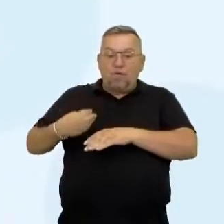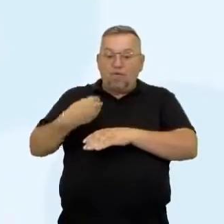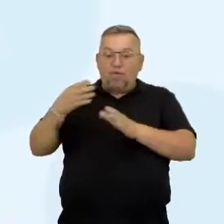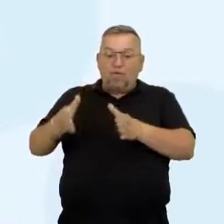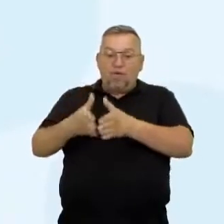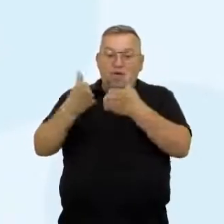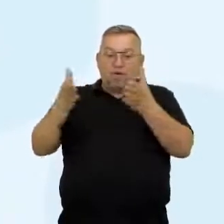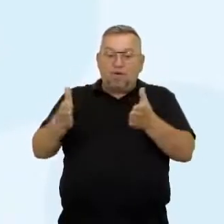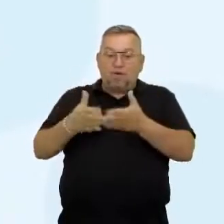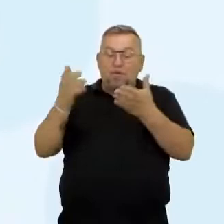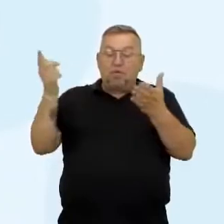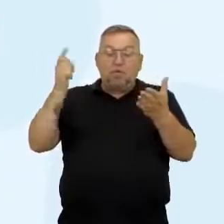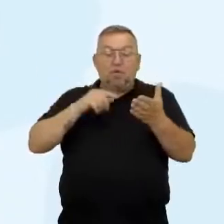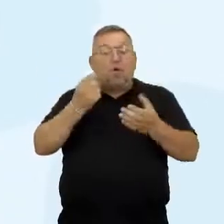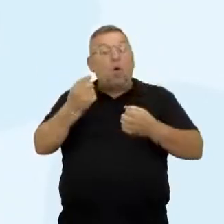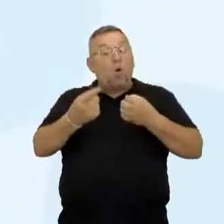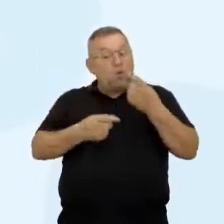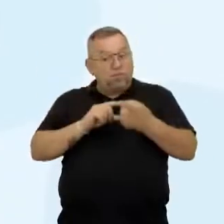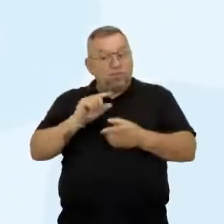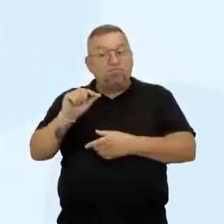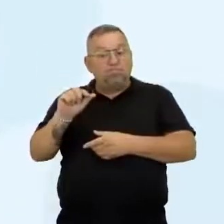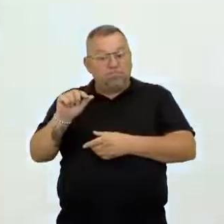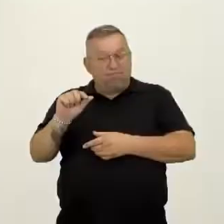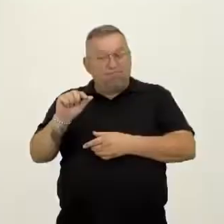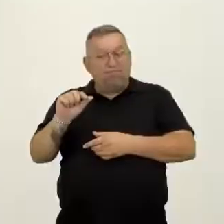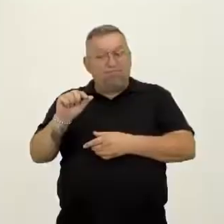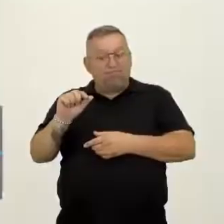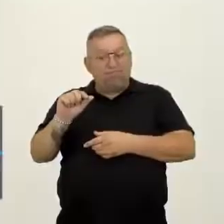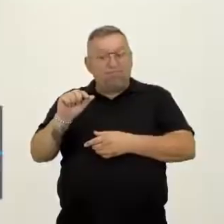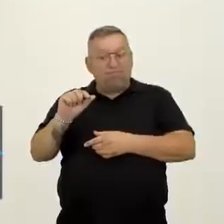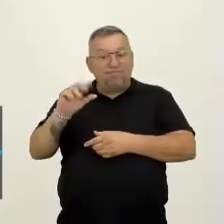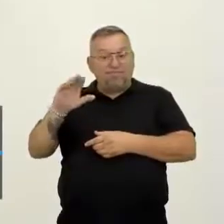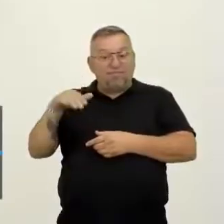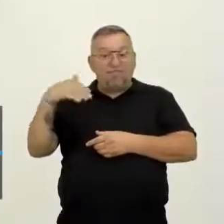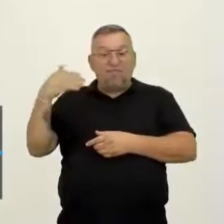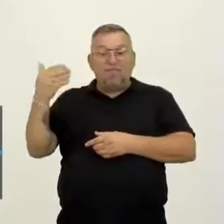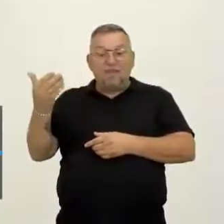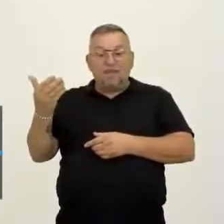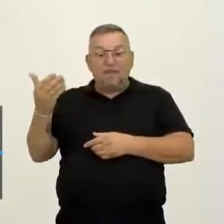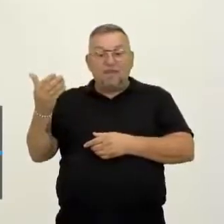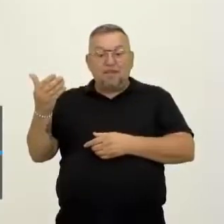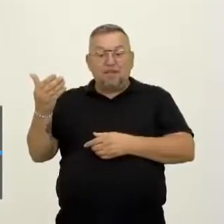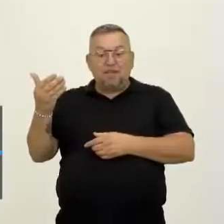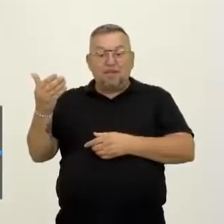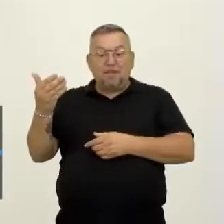muito pobre e faziam isso para conseguir algum dinheiro. E aí,